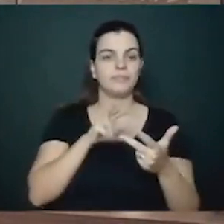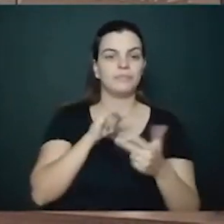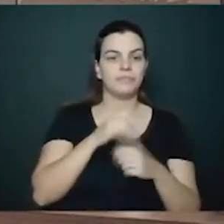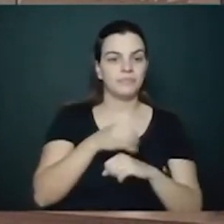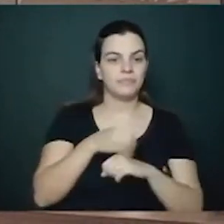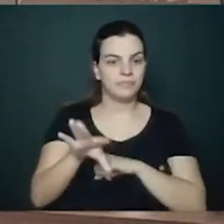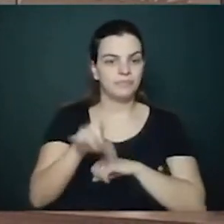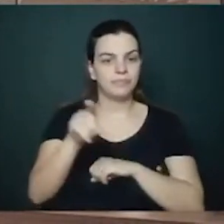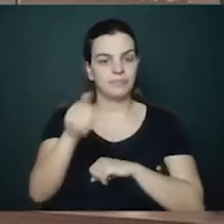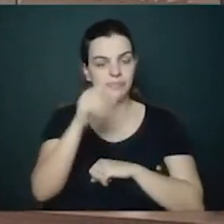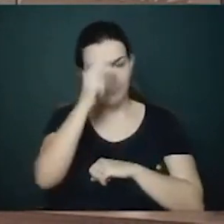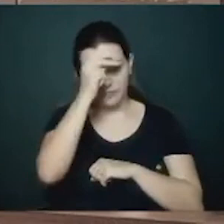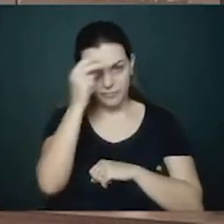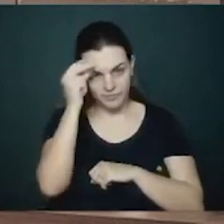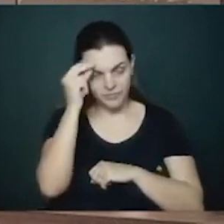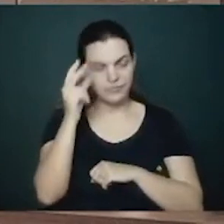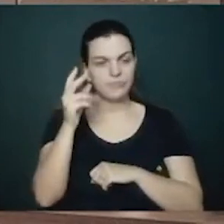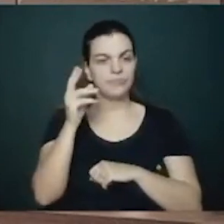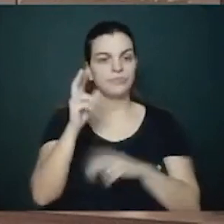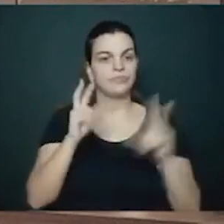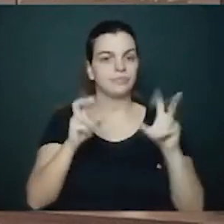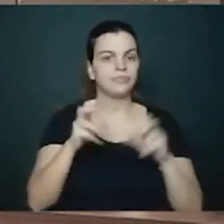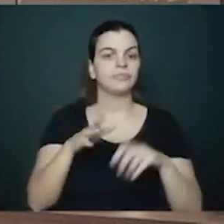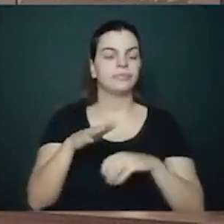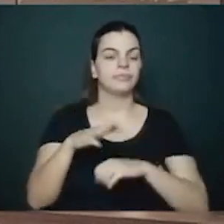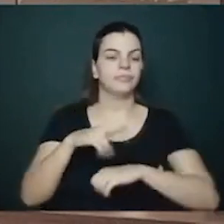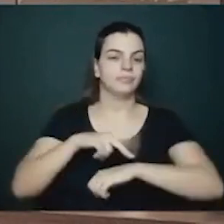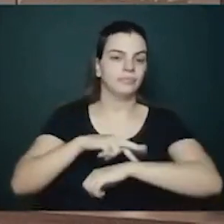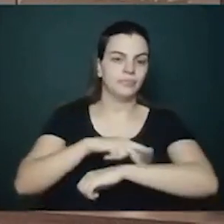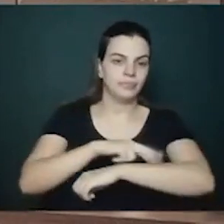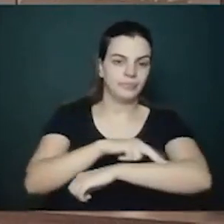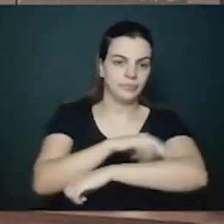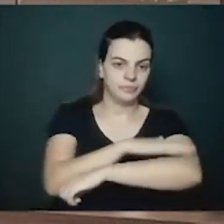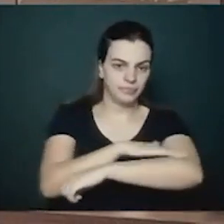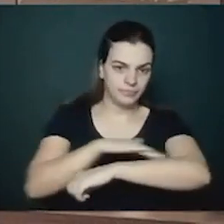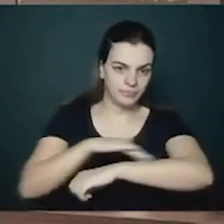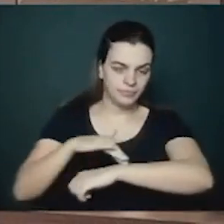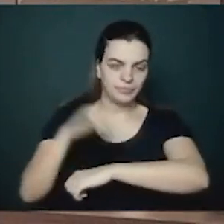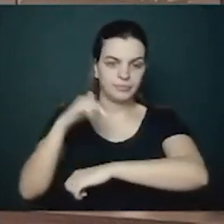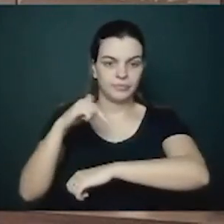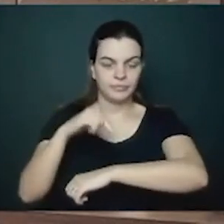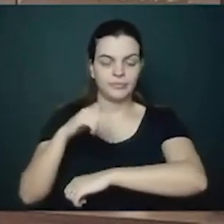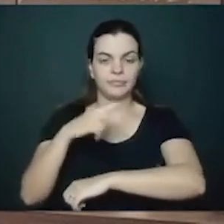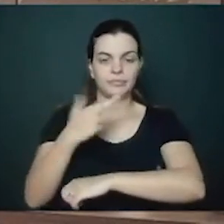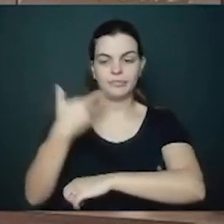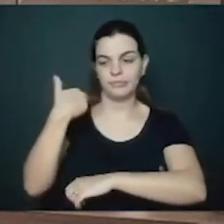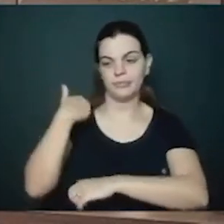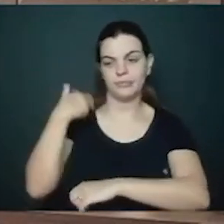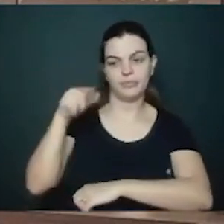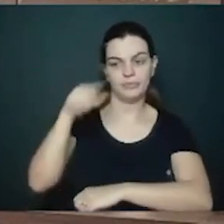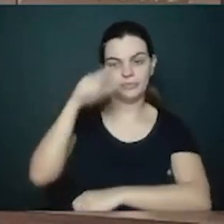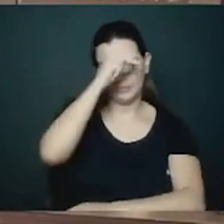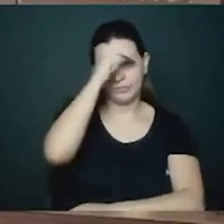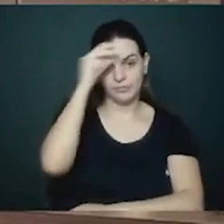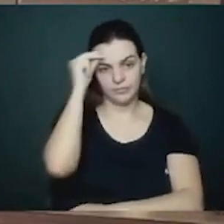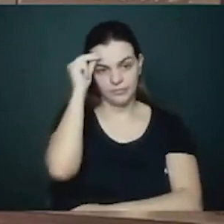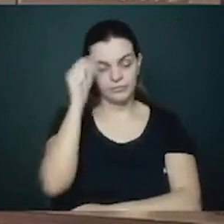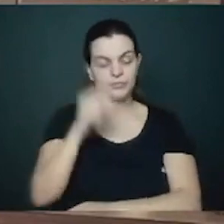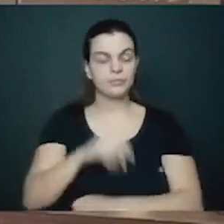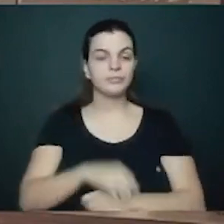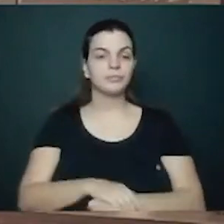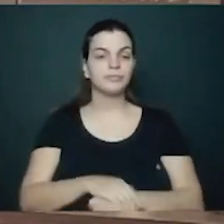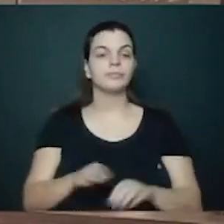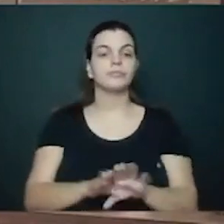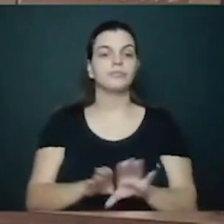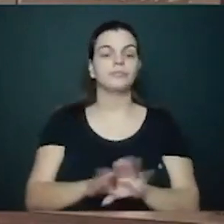ali em torno do parque, que é a responsabilidade da prefeitura, também a questão de problemas das pessoas